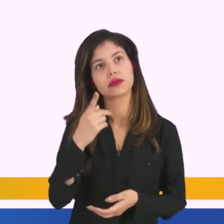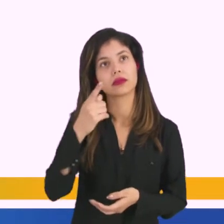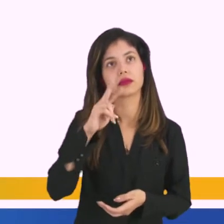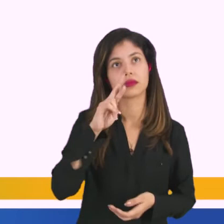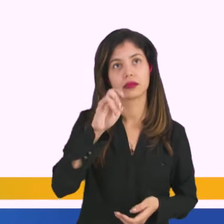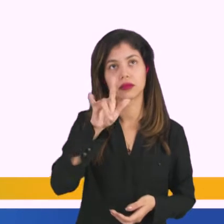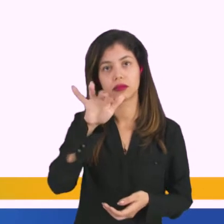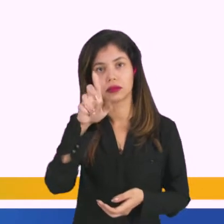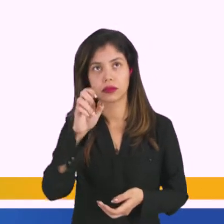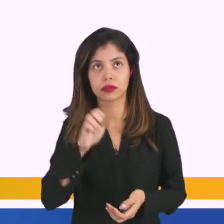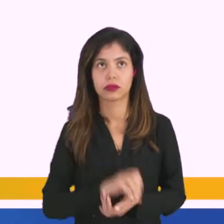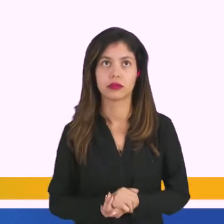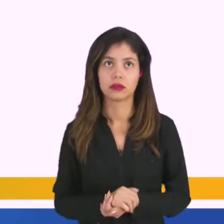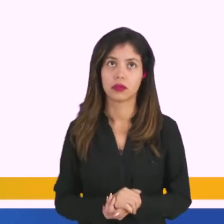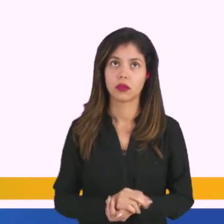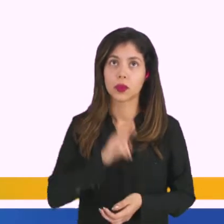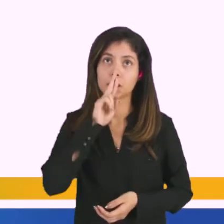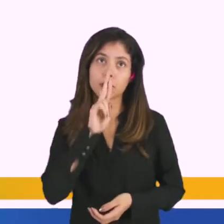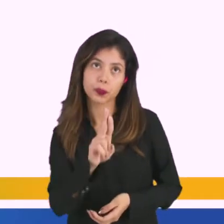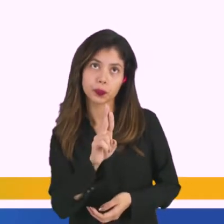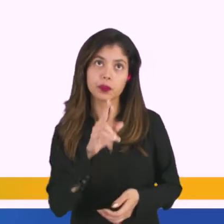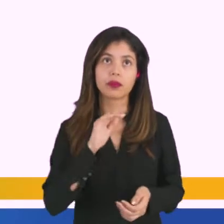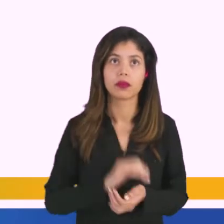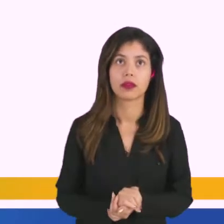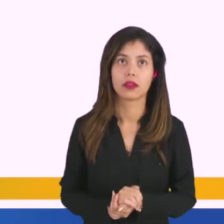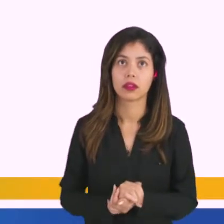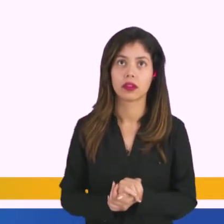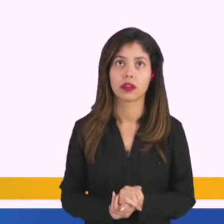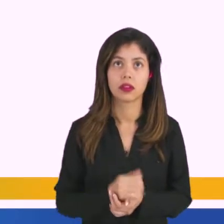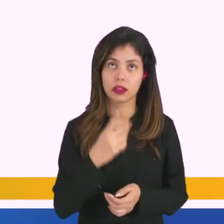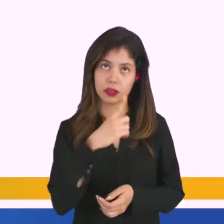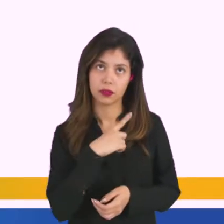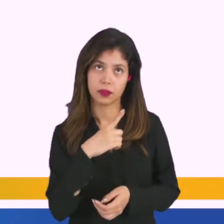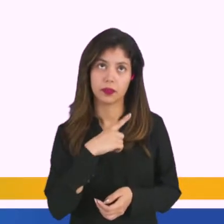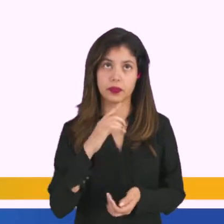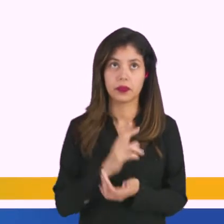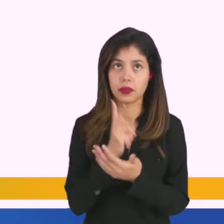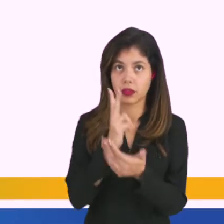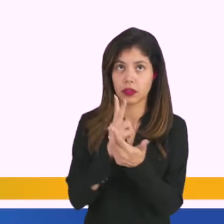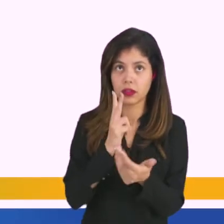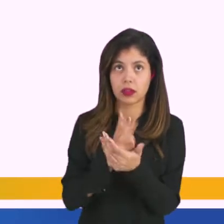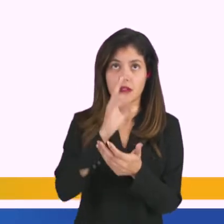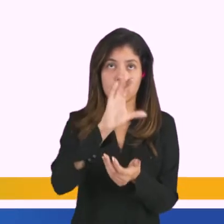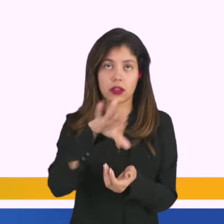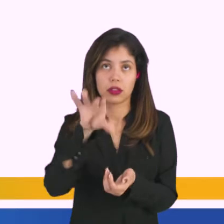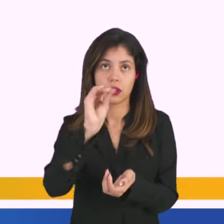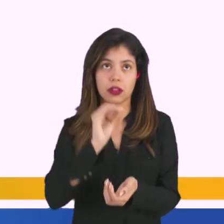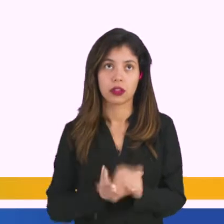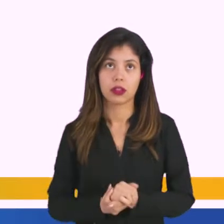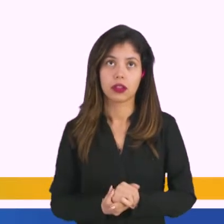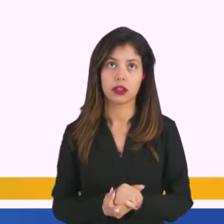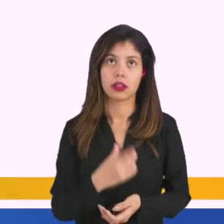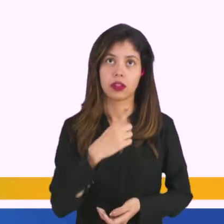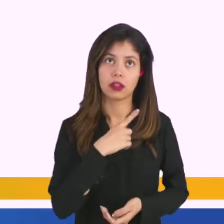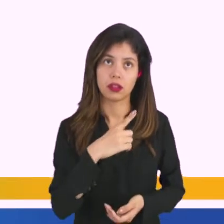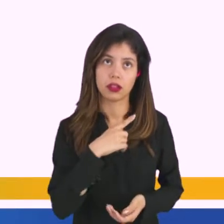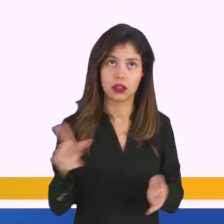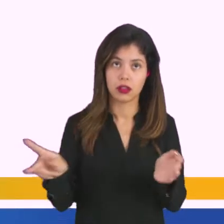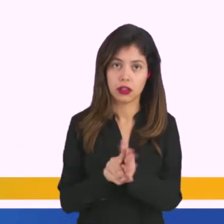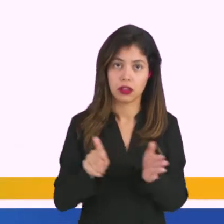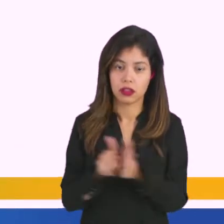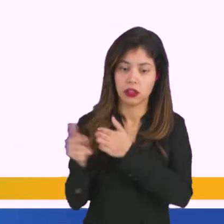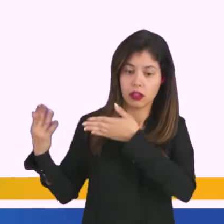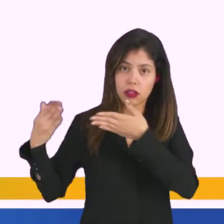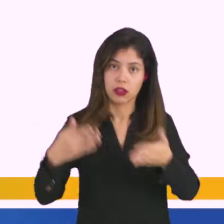ainda de probabilidade, o cálculo de probabilidade consiste aí nessa mensuração, das chances de um